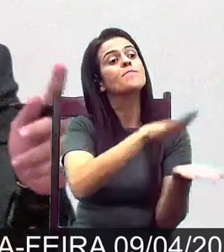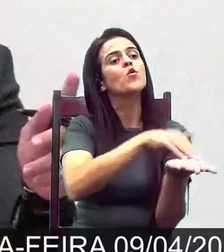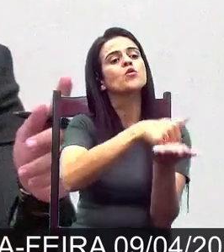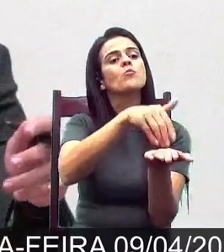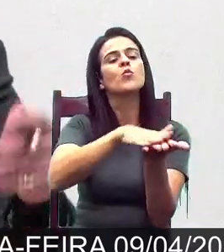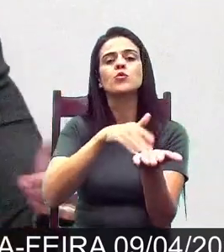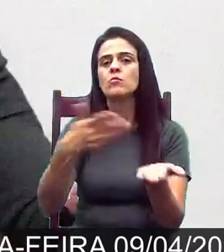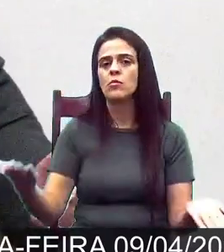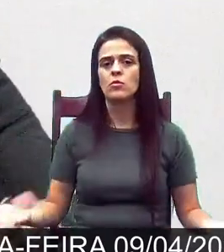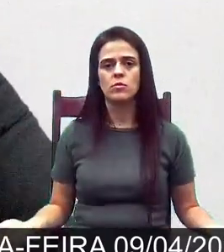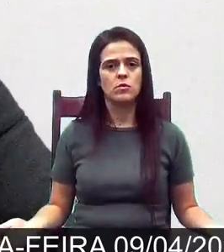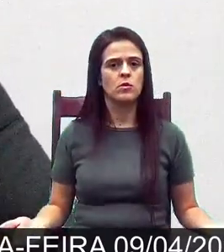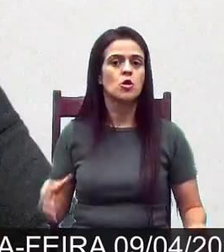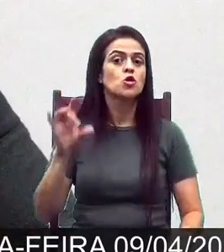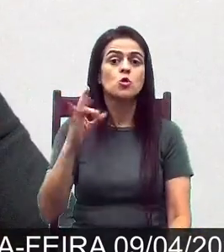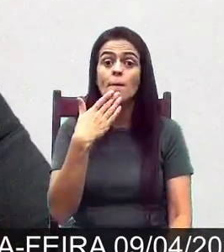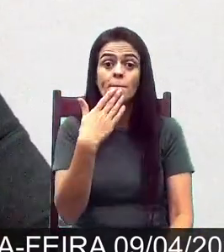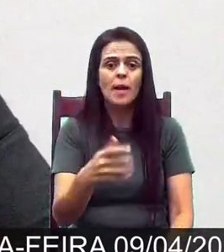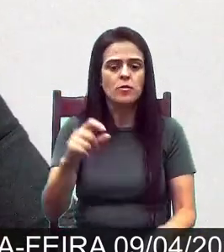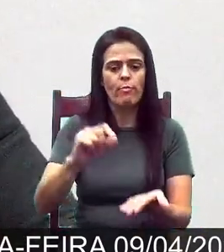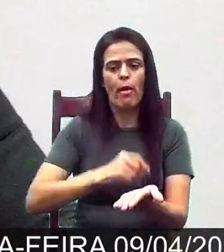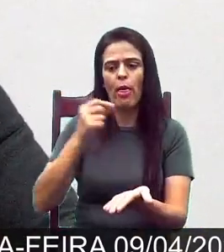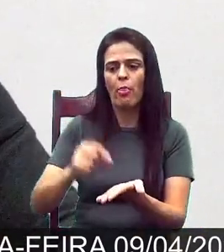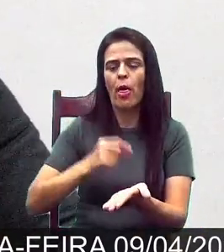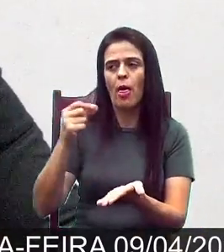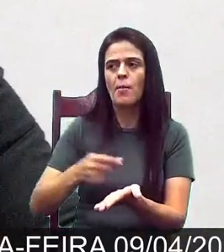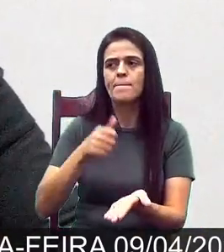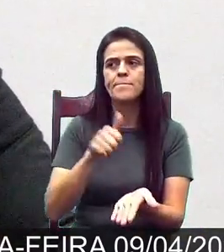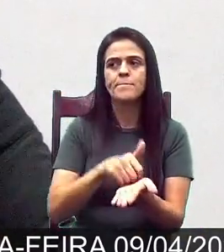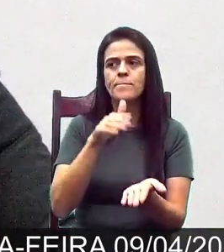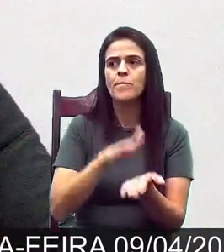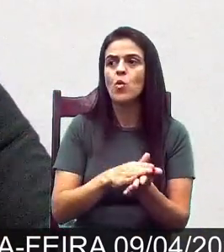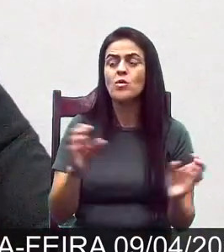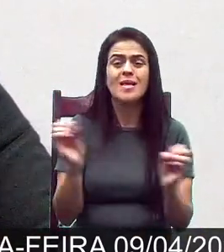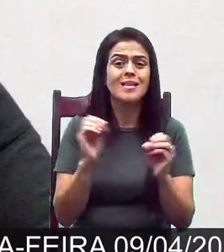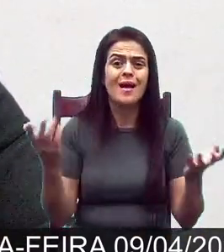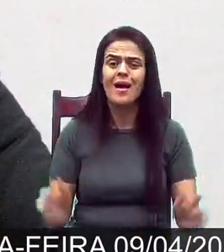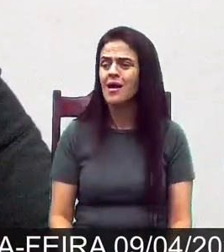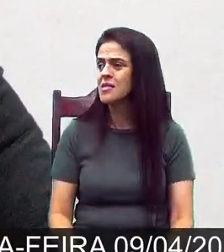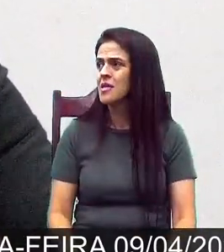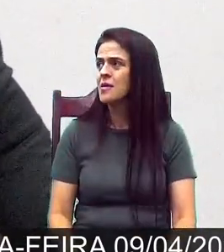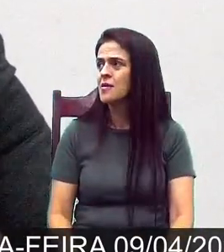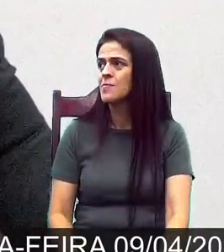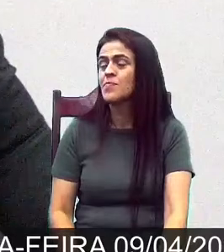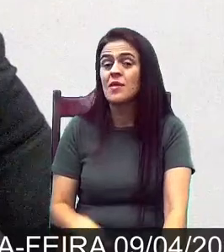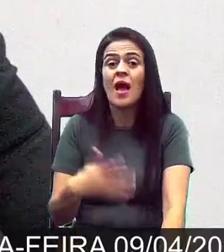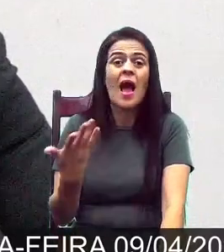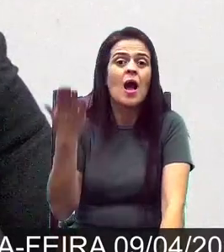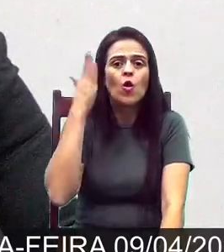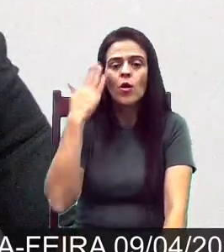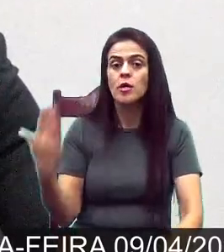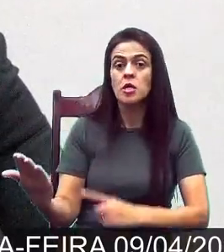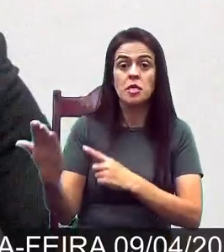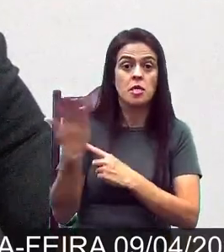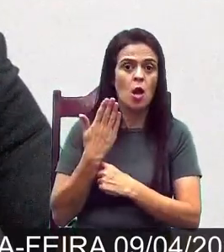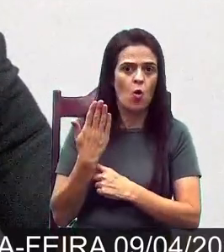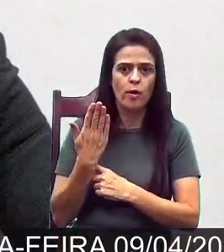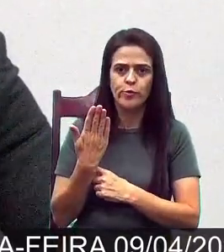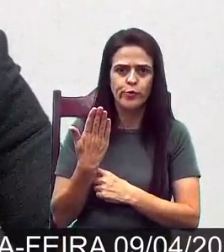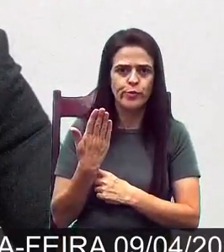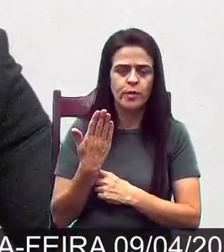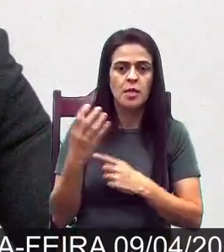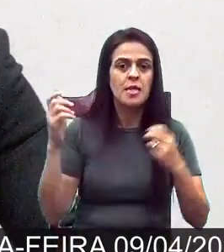única coisa que tem sido pedido para eles ultimamente. E eles cumprem com o papel deles. Agora, não ajuda na educação do